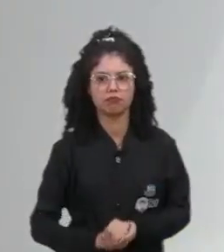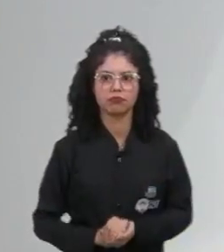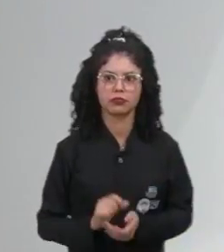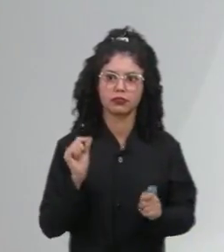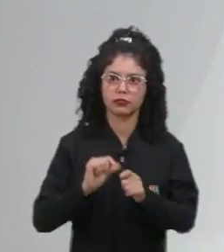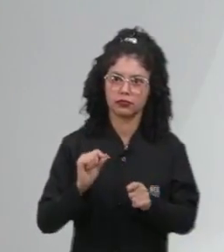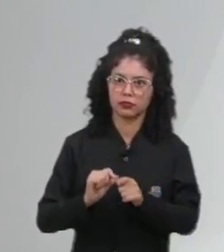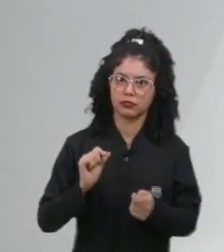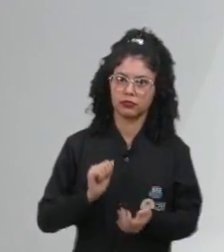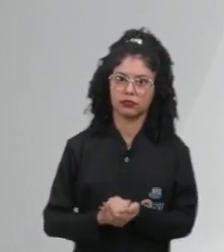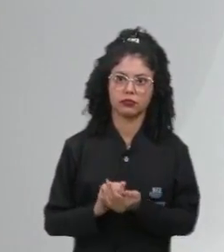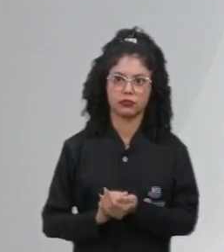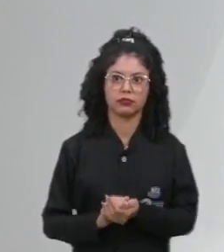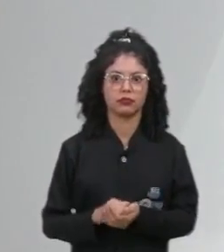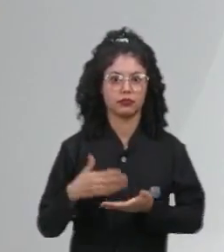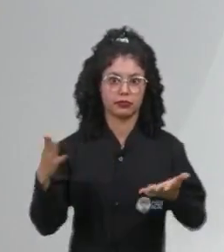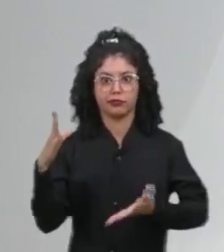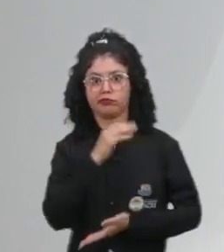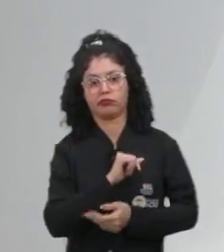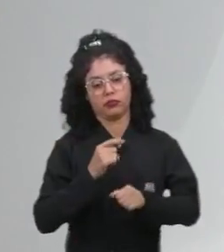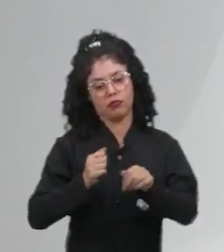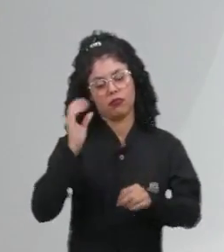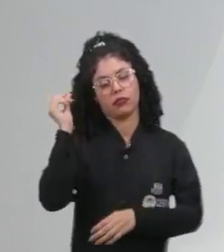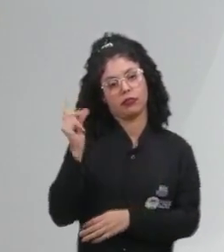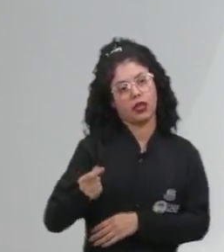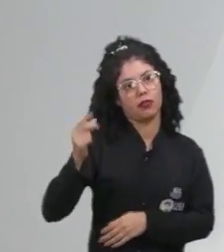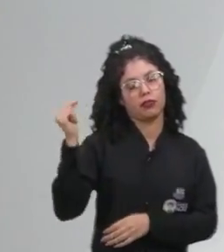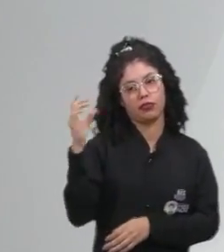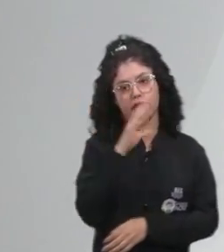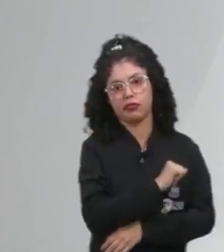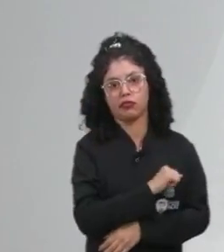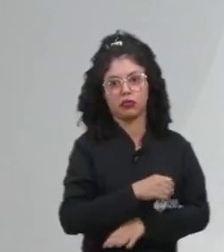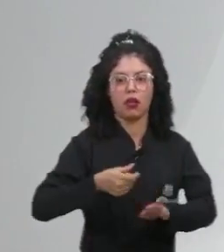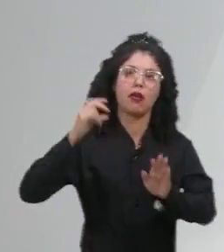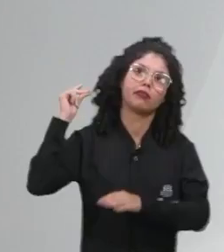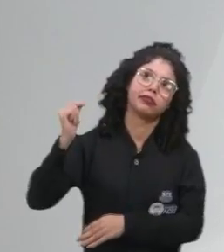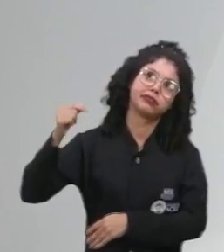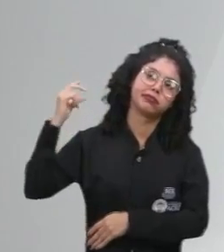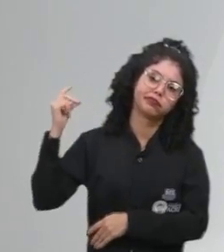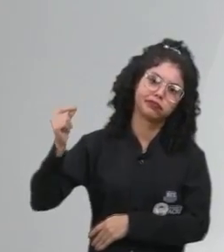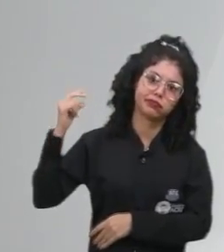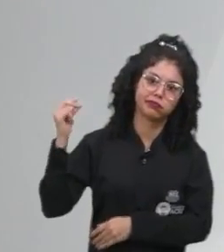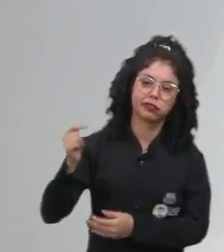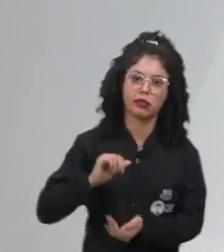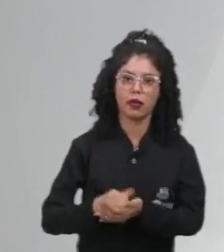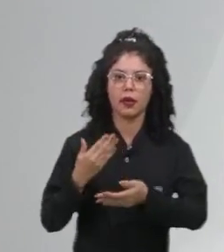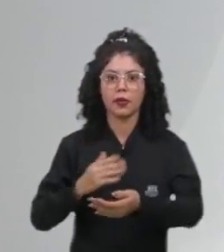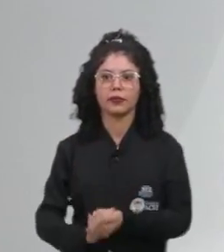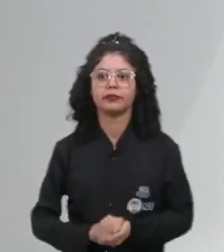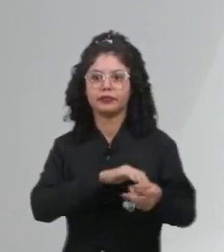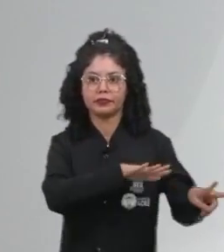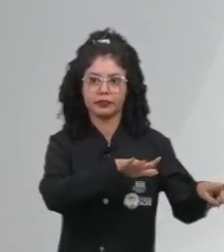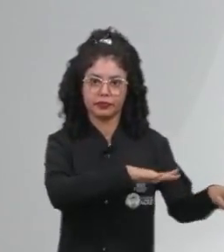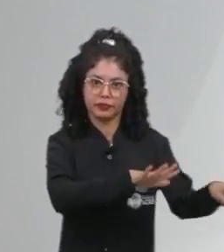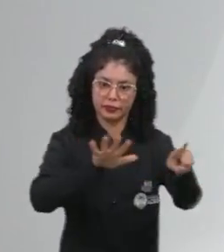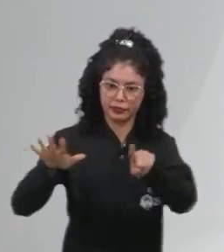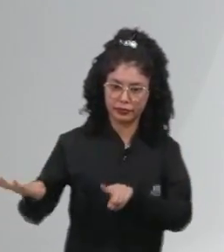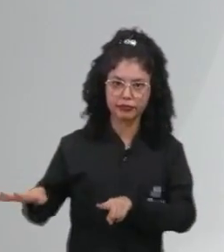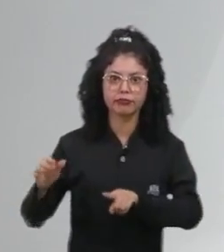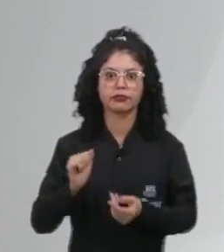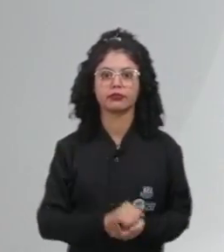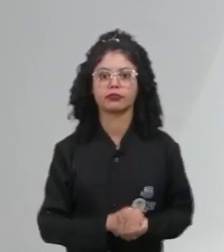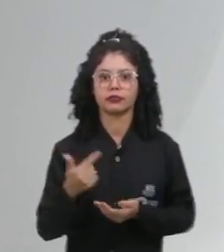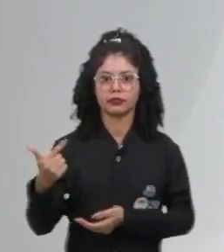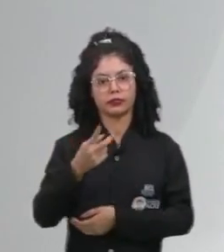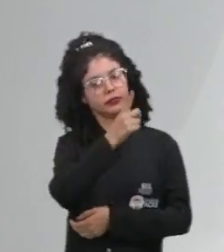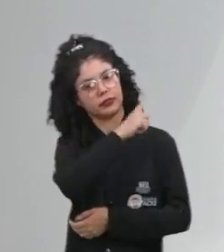deixa para fazer as coisas em cima da hora né é que nem a gente vê no ano de ENEM o aluno ele passou o primeiro ele passou a primeira série A